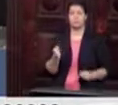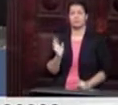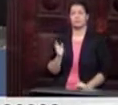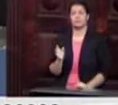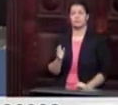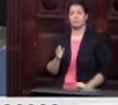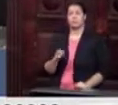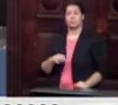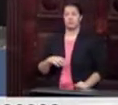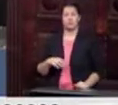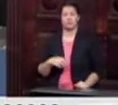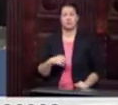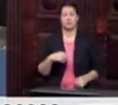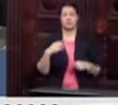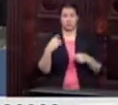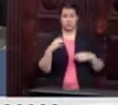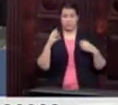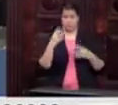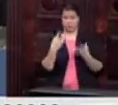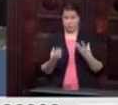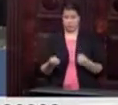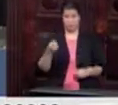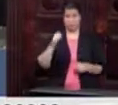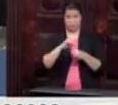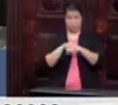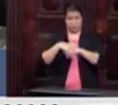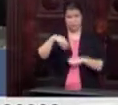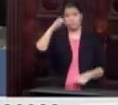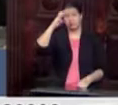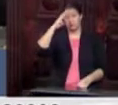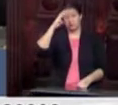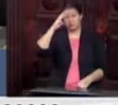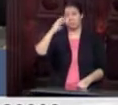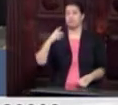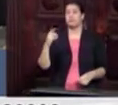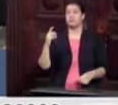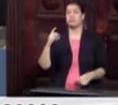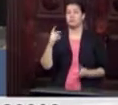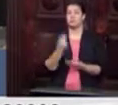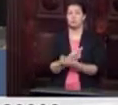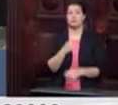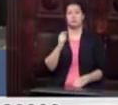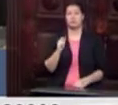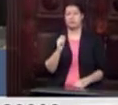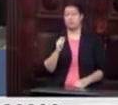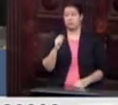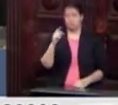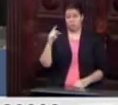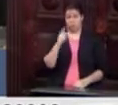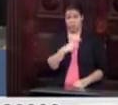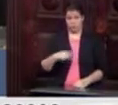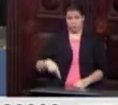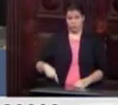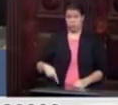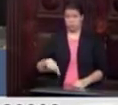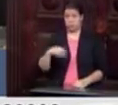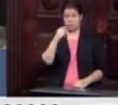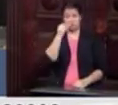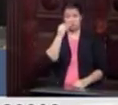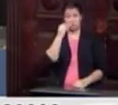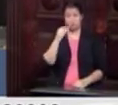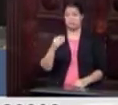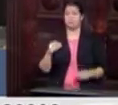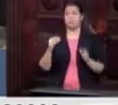de terça-feira, vê-se com clareza que o que o presidente colocou aqui, pelo que está aqui,